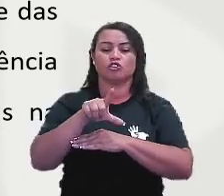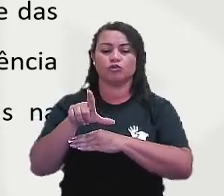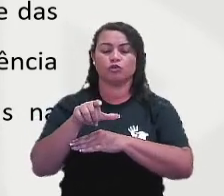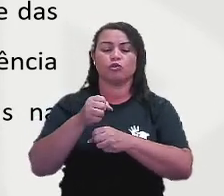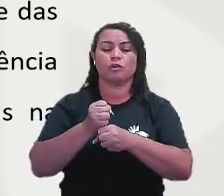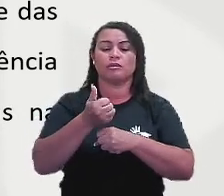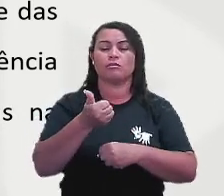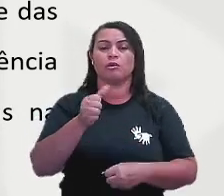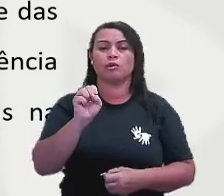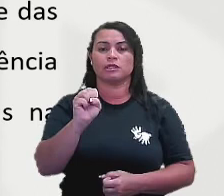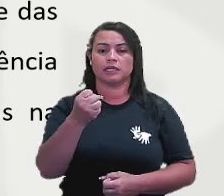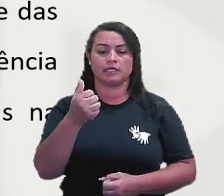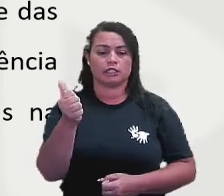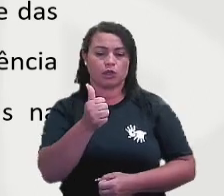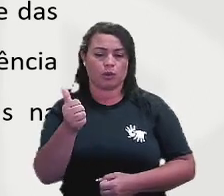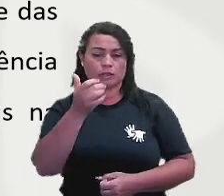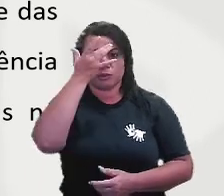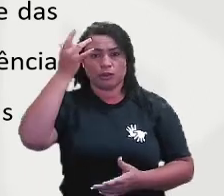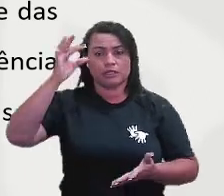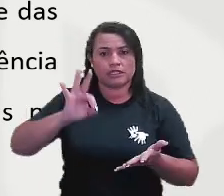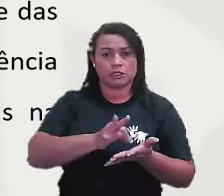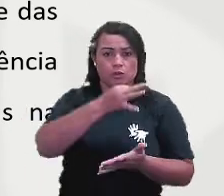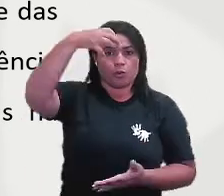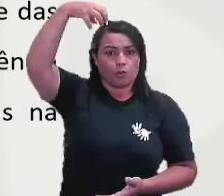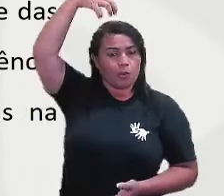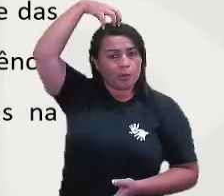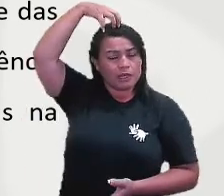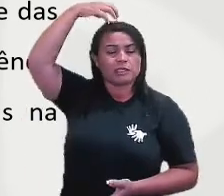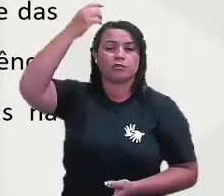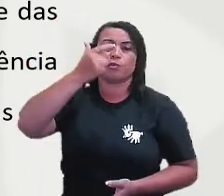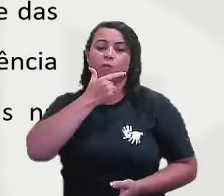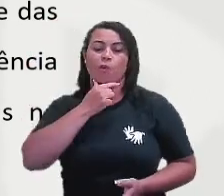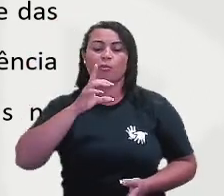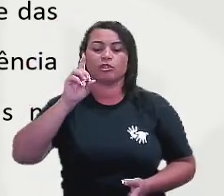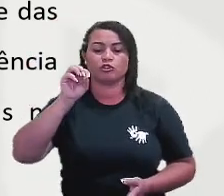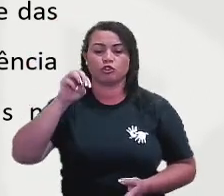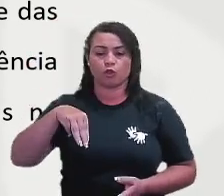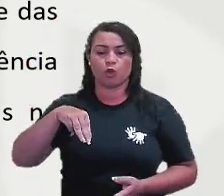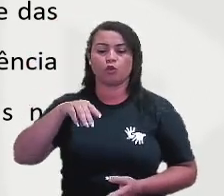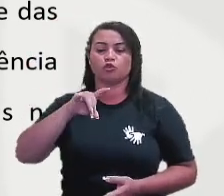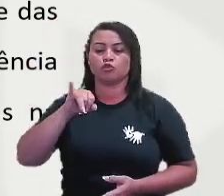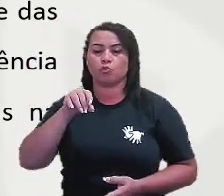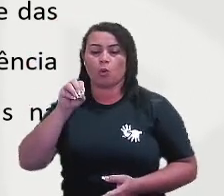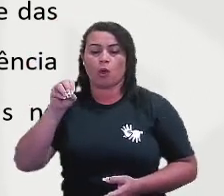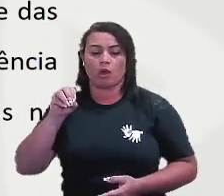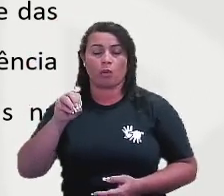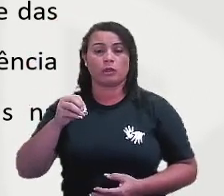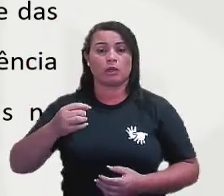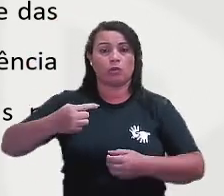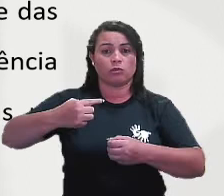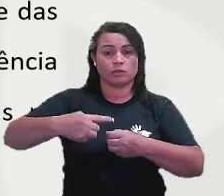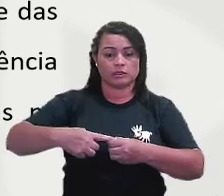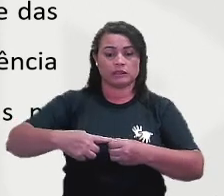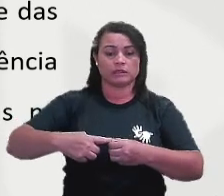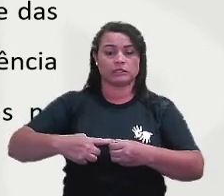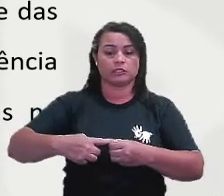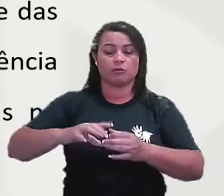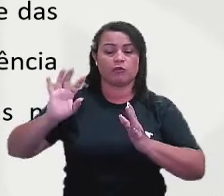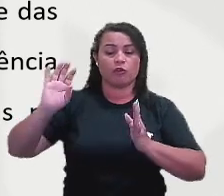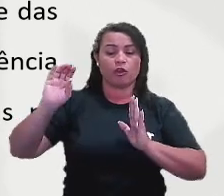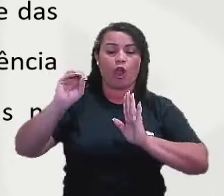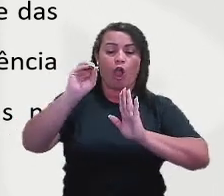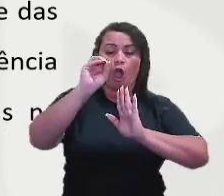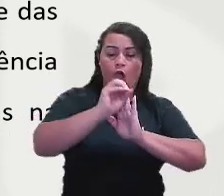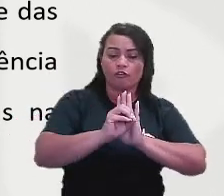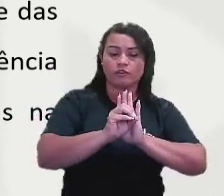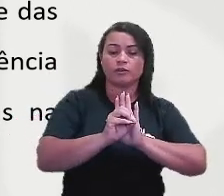1811, assinado pelo então príncipe regente Dom João, o município foi oficialmente instalado